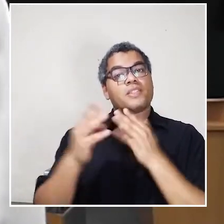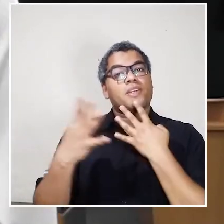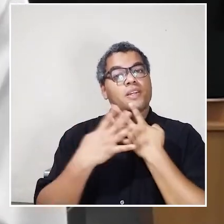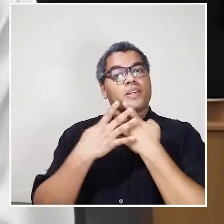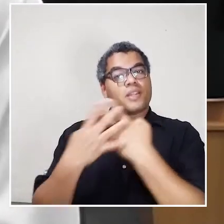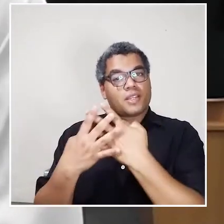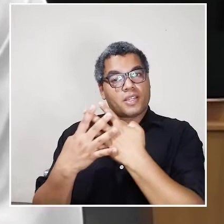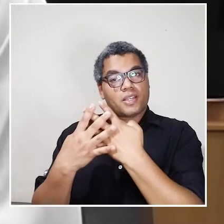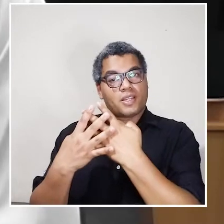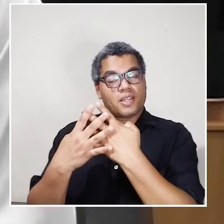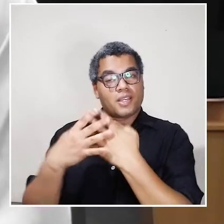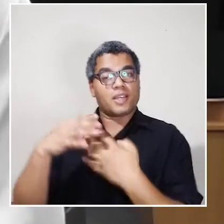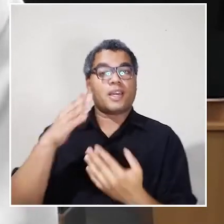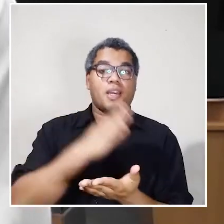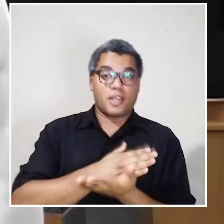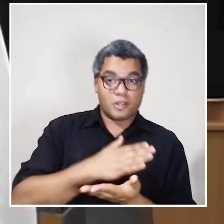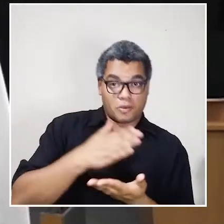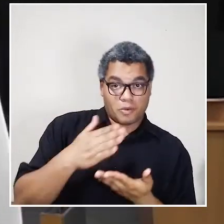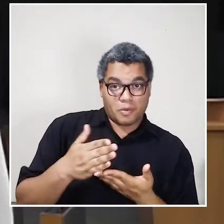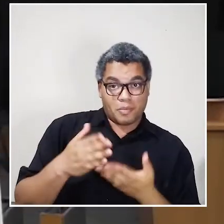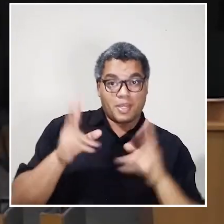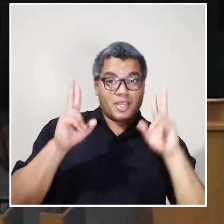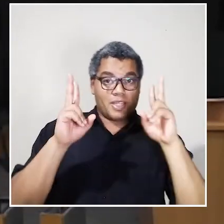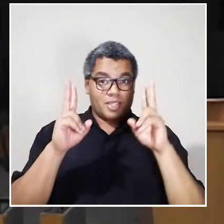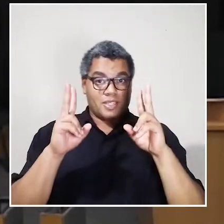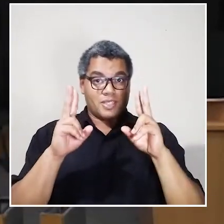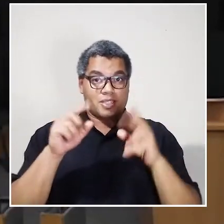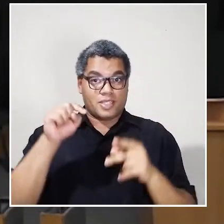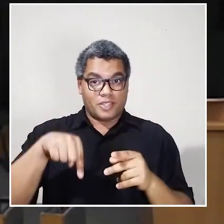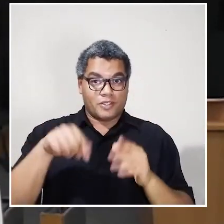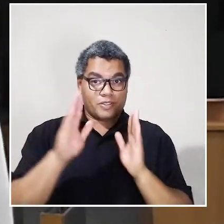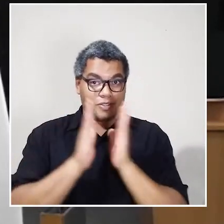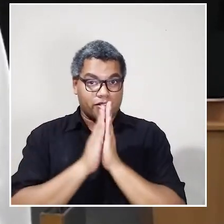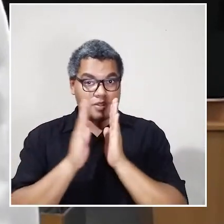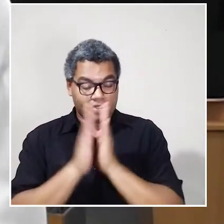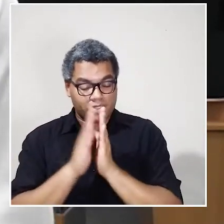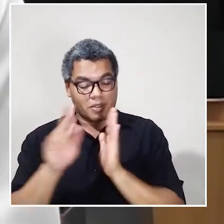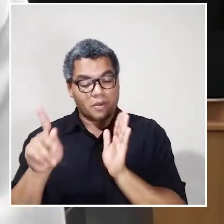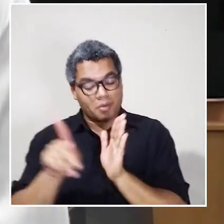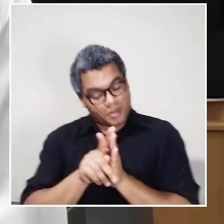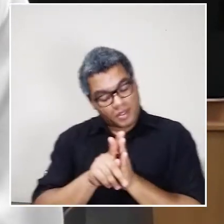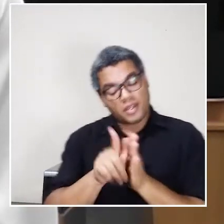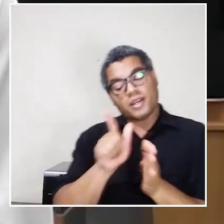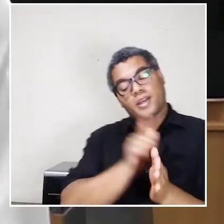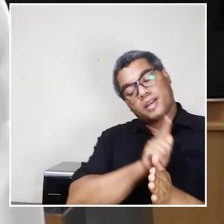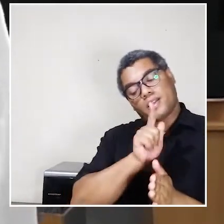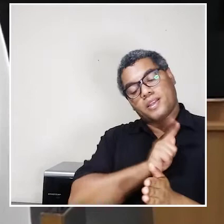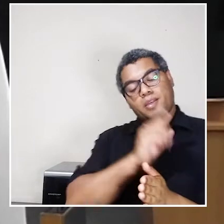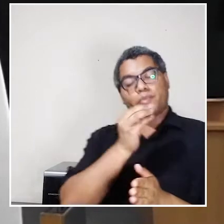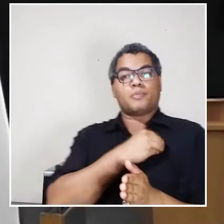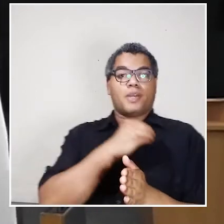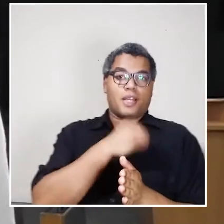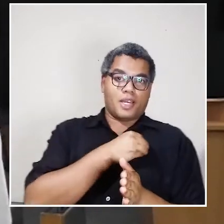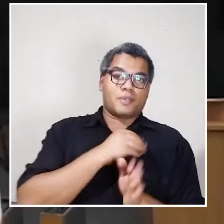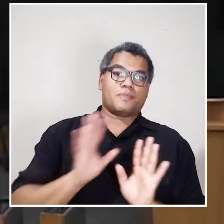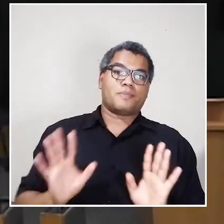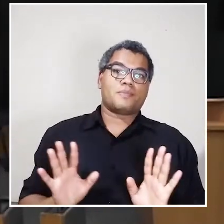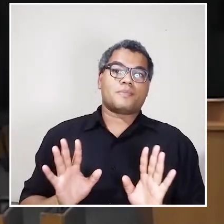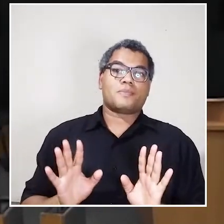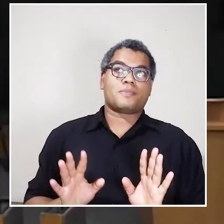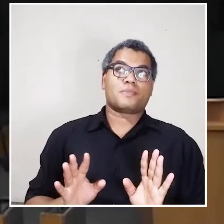ele principia este tema na sua oração no versículo 5 dizendo: "Temos